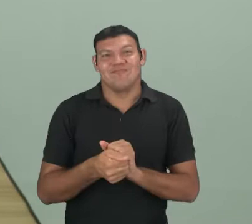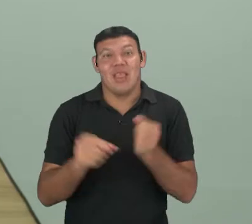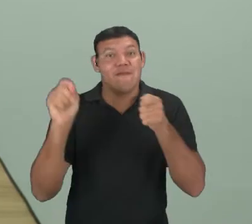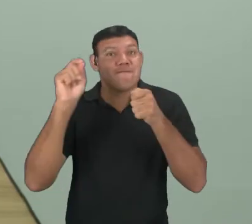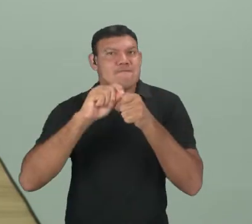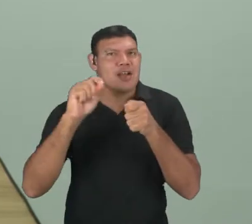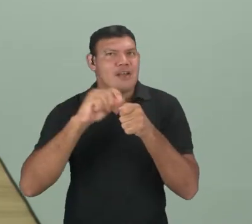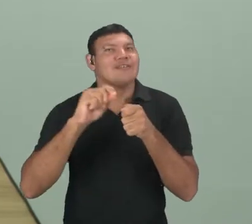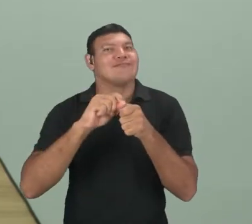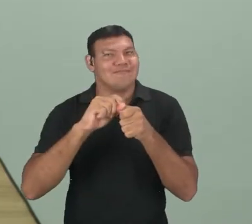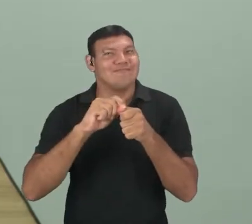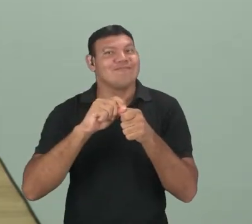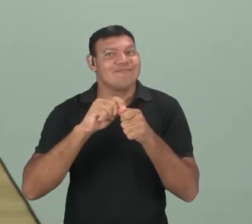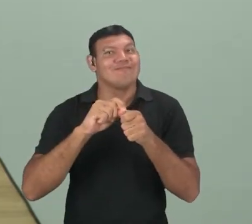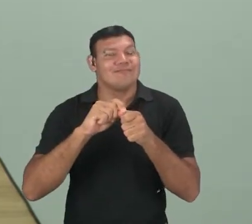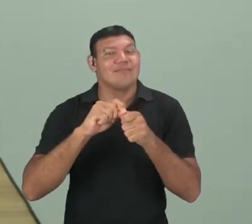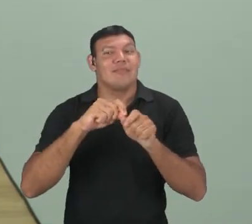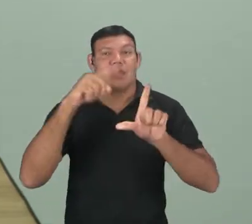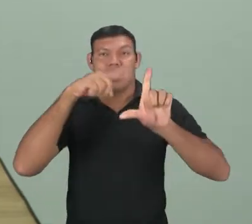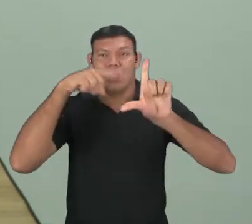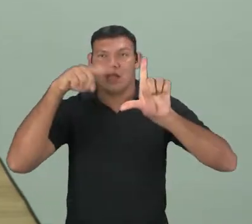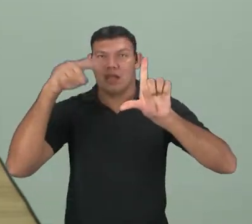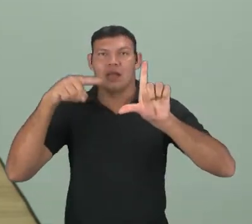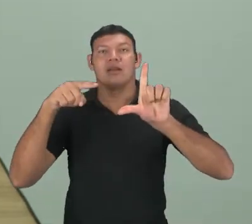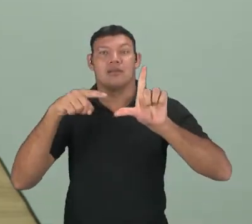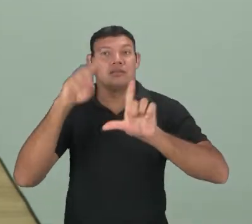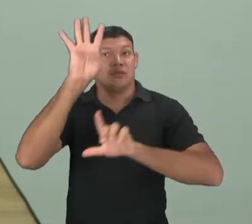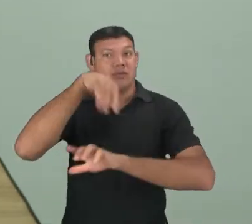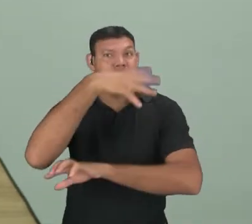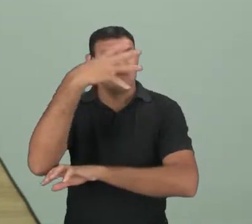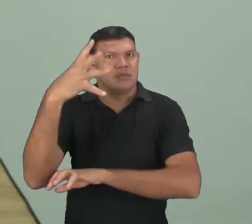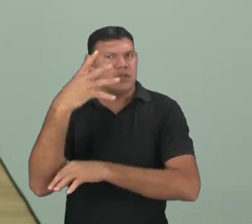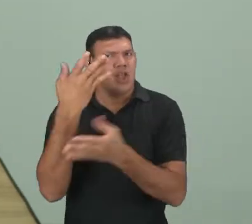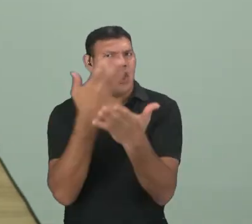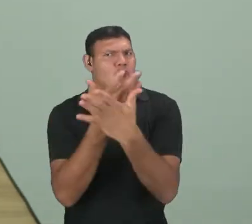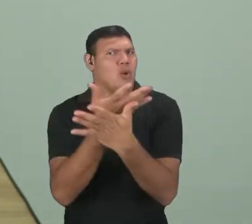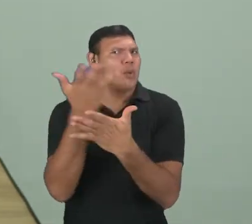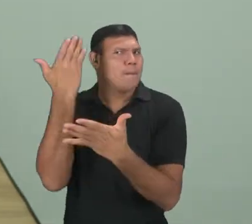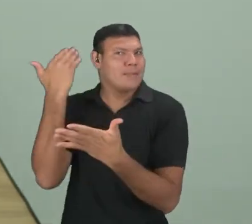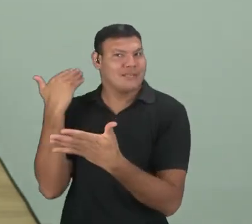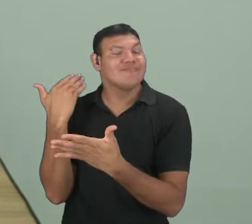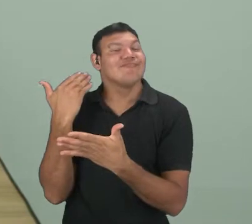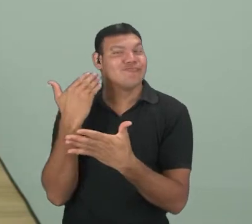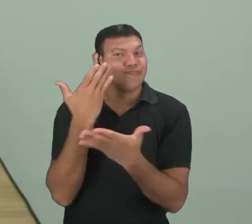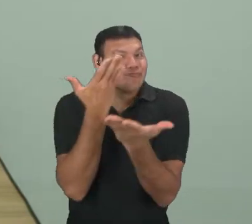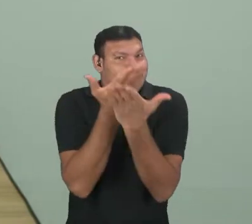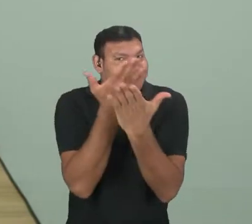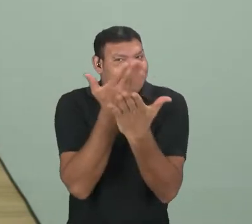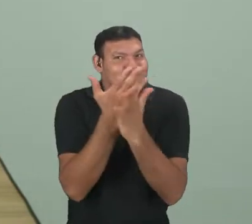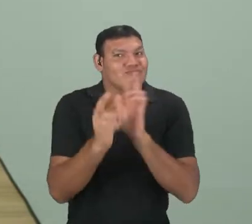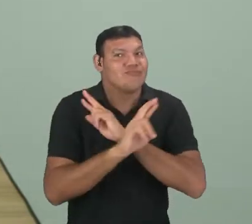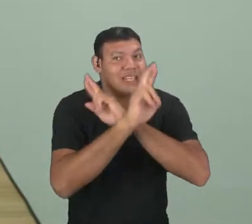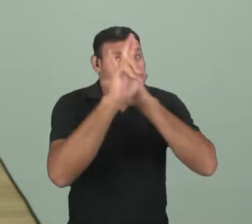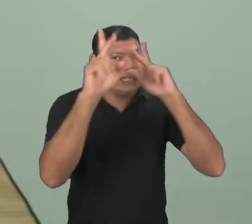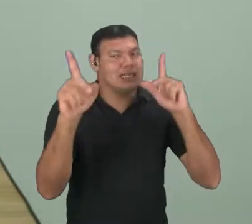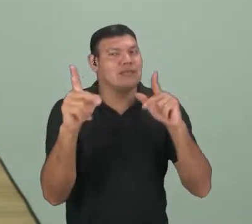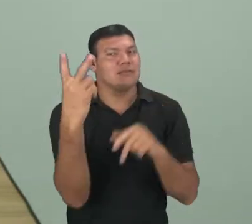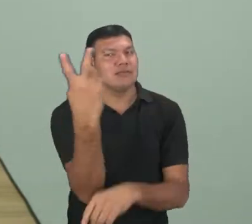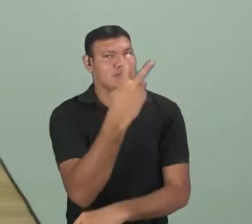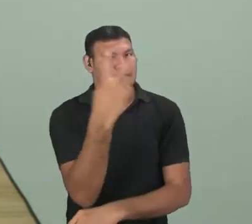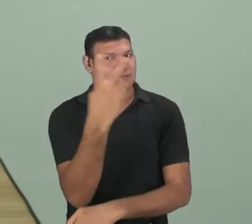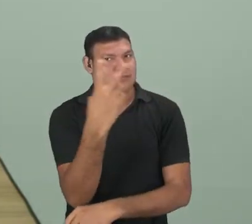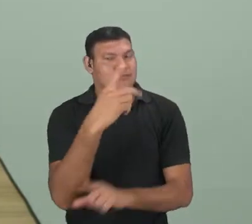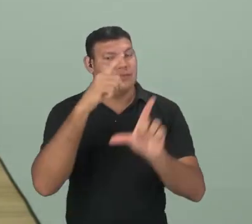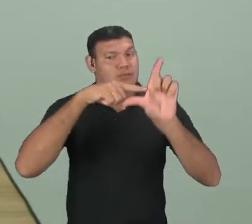construir, aprender um pouco sobre a construção de gráficos e tabela. Na aula anterior, nós vimos, a diferença entre eles,